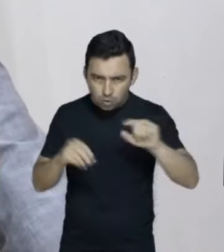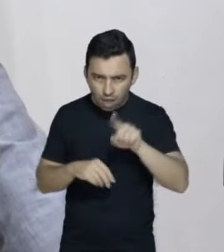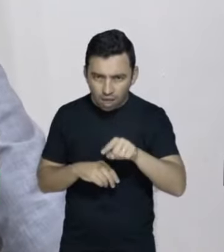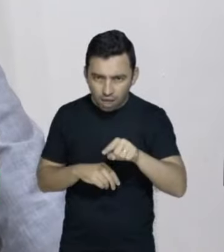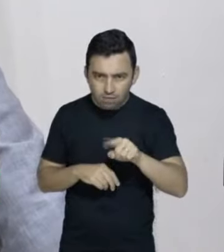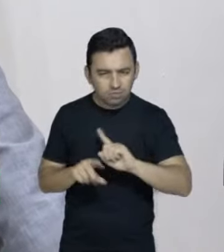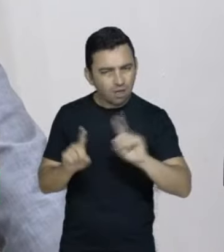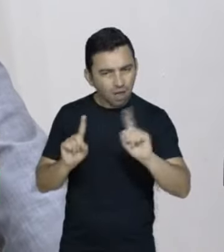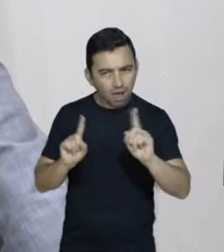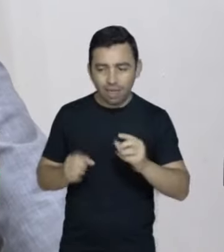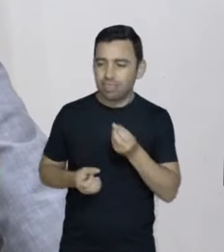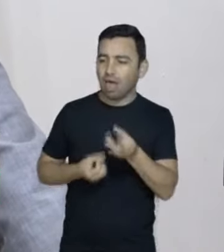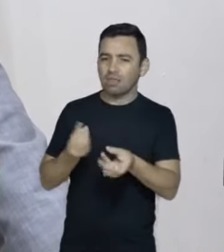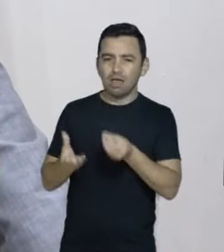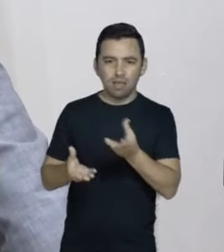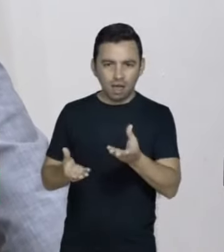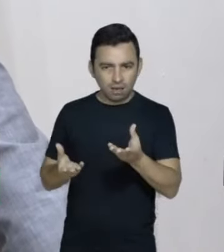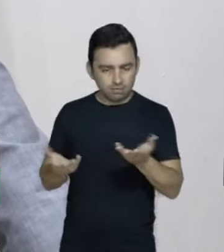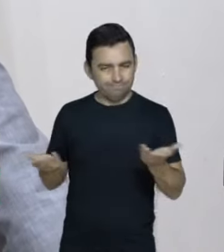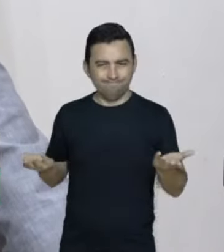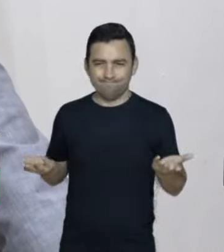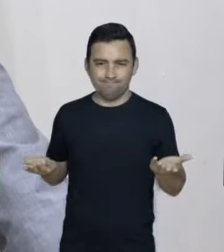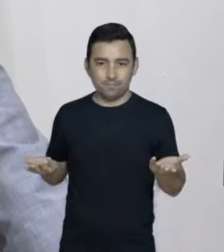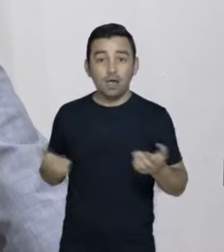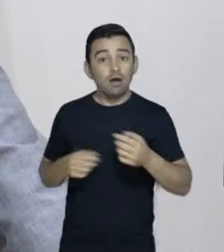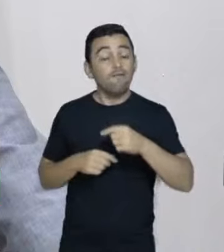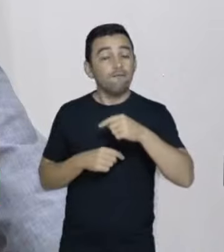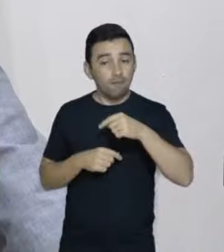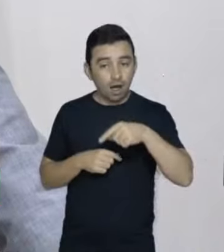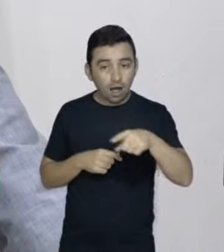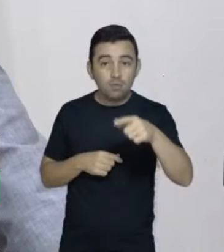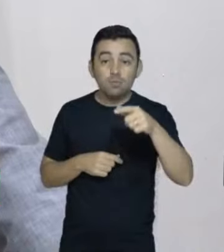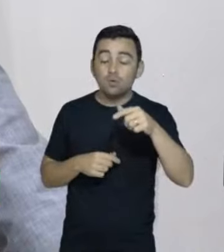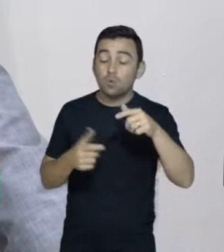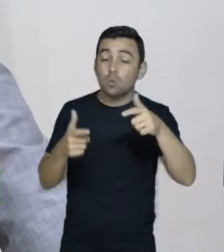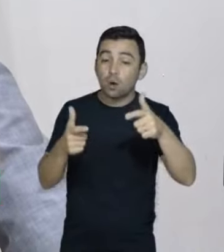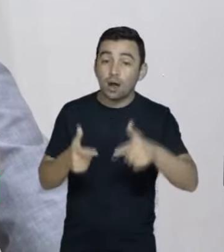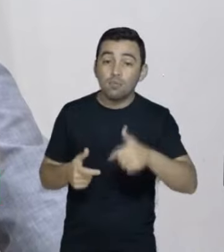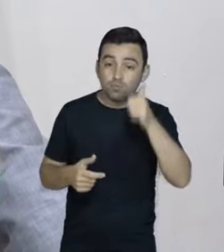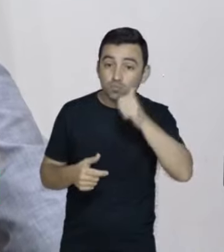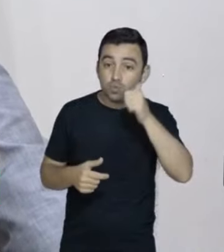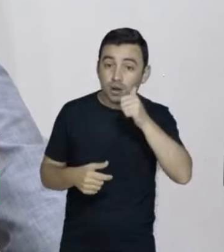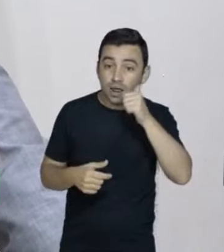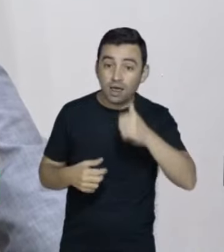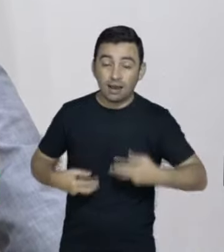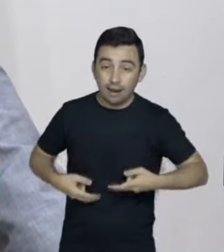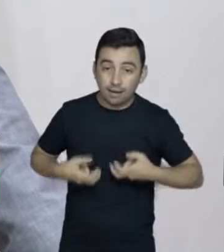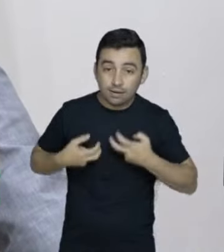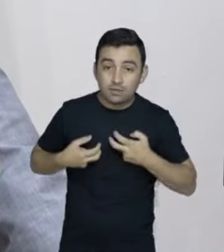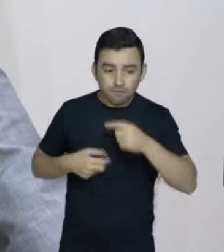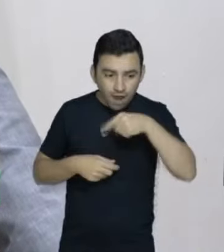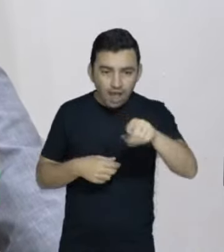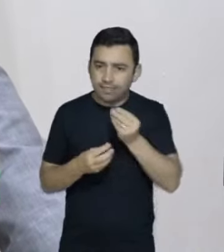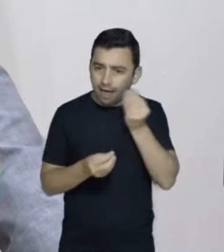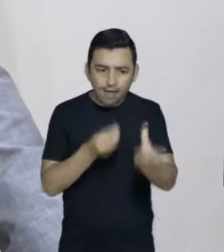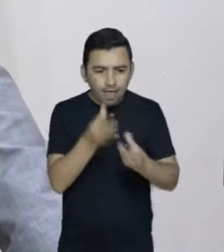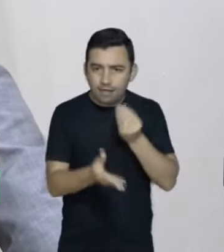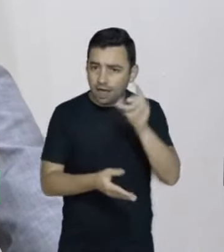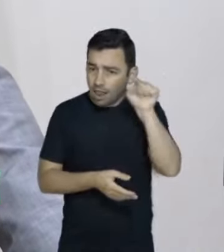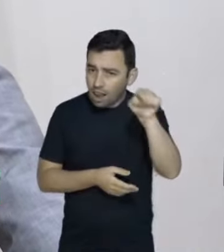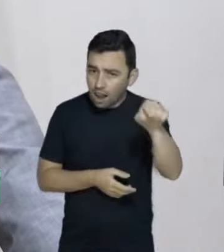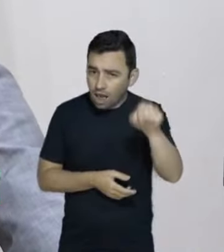fazer caridade? Já falei, nós temos lá a Rede Feminina de Combate ao Câncer, se arrebente doando lá.